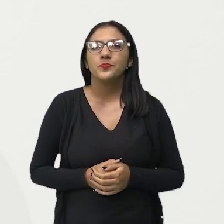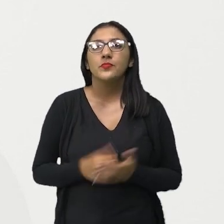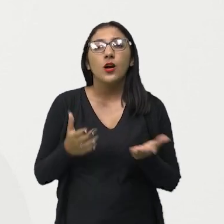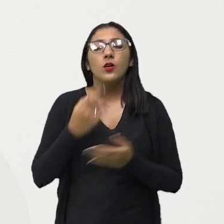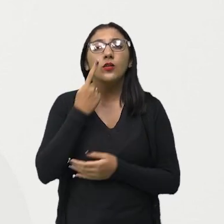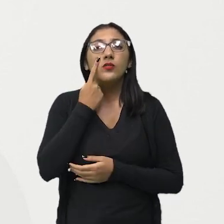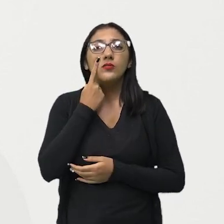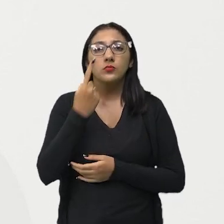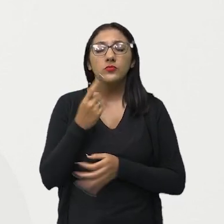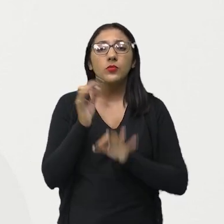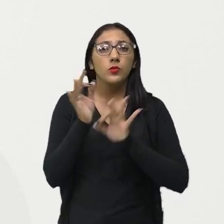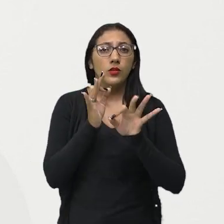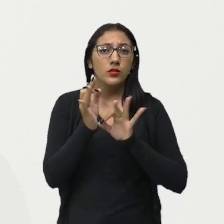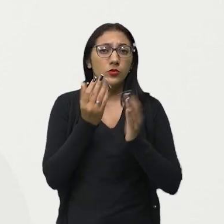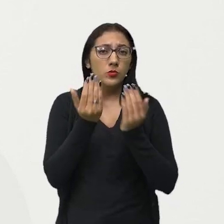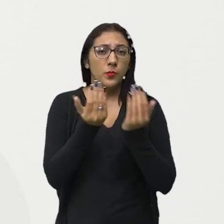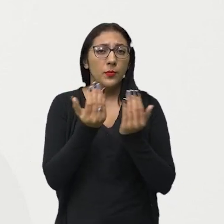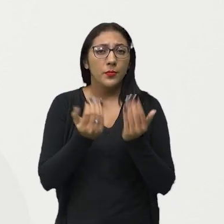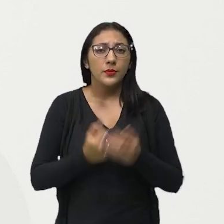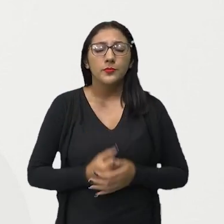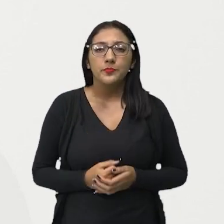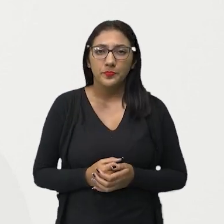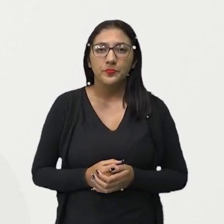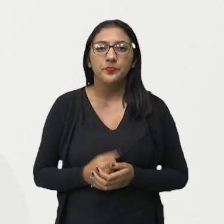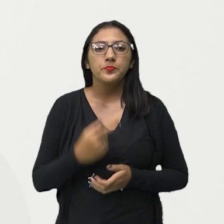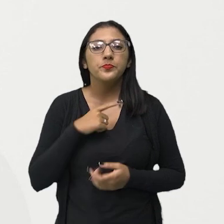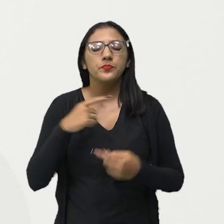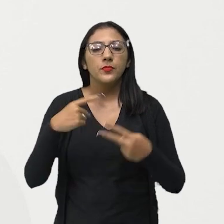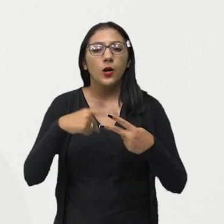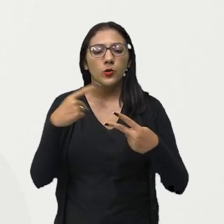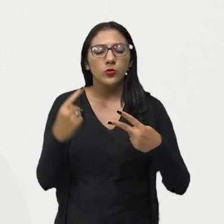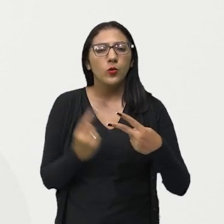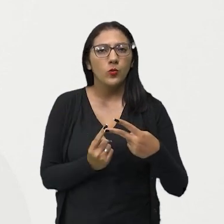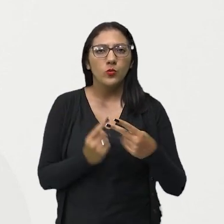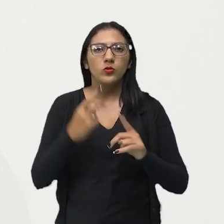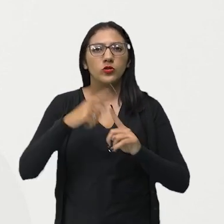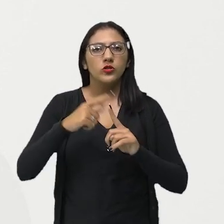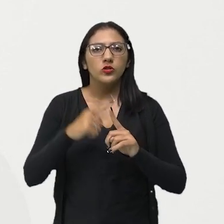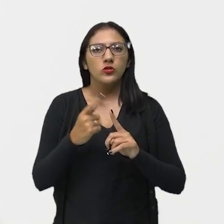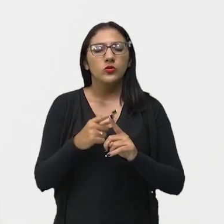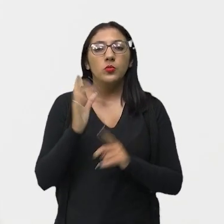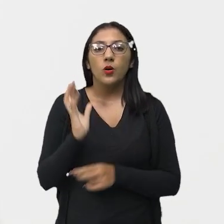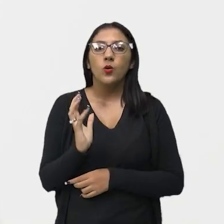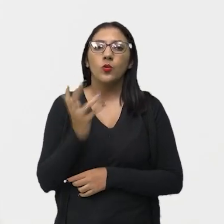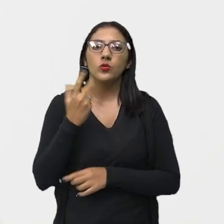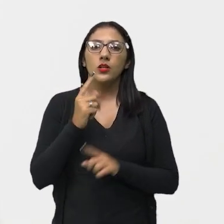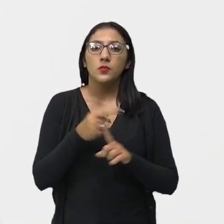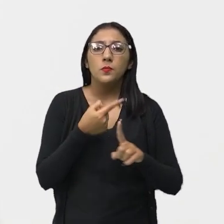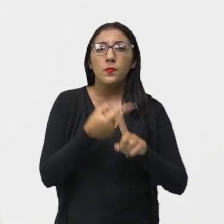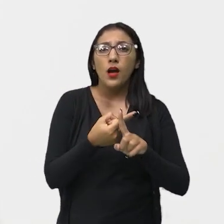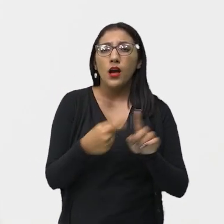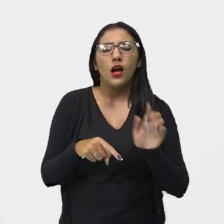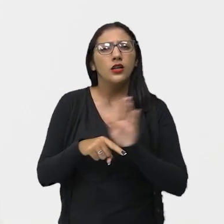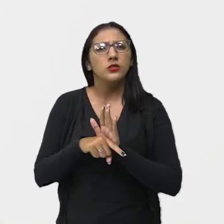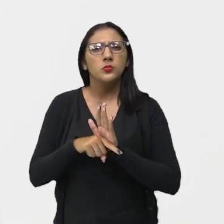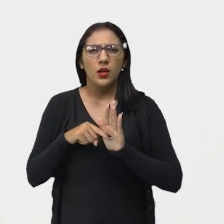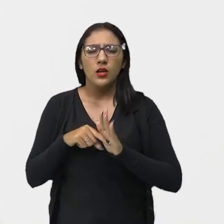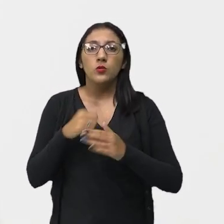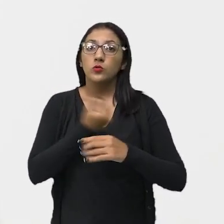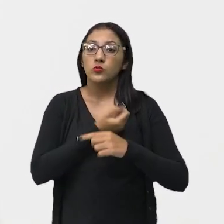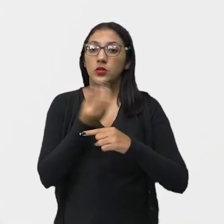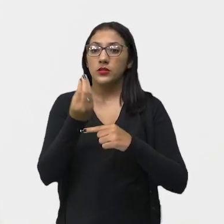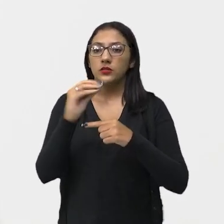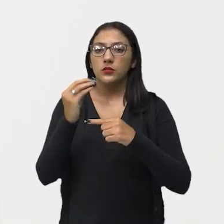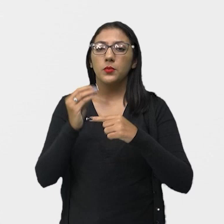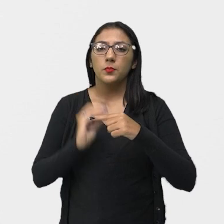lá então aos nossos casos, tá? São dois casos em que ocorre a adição e subtração das